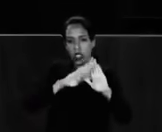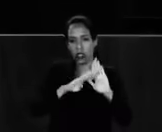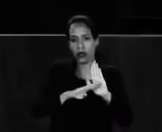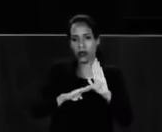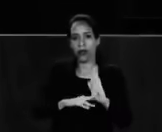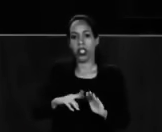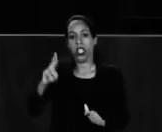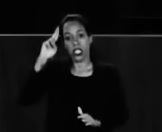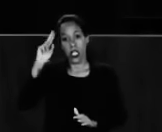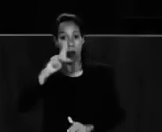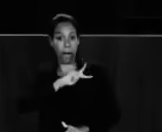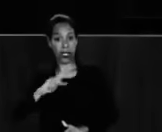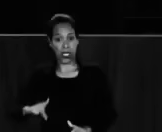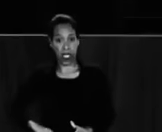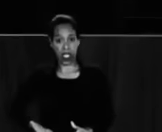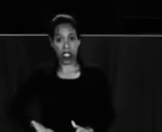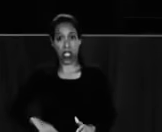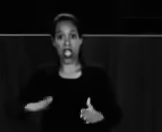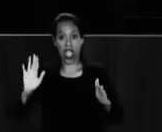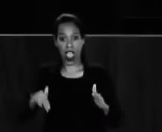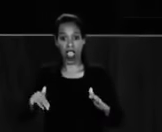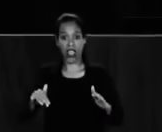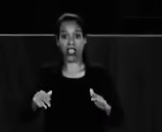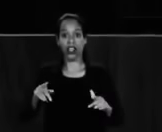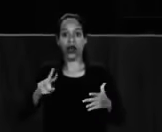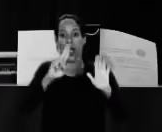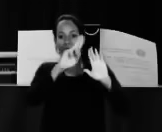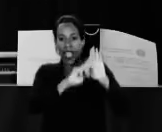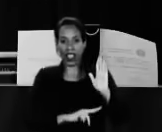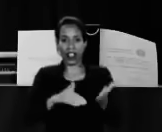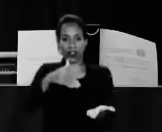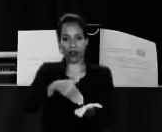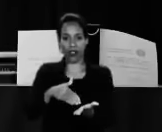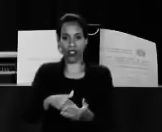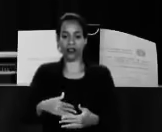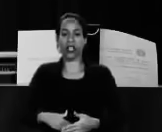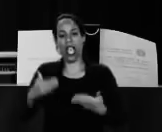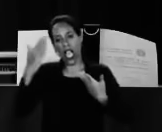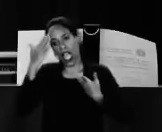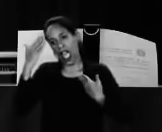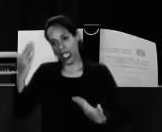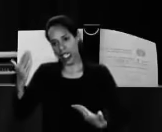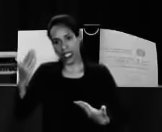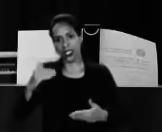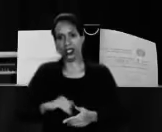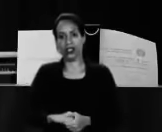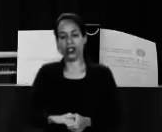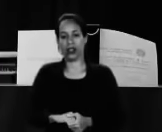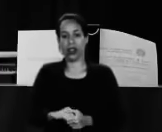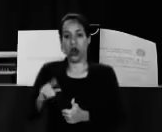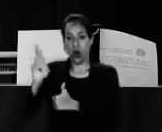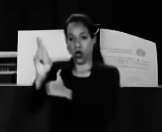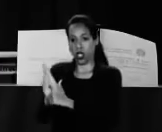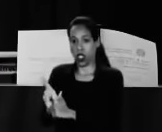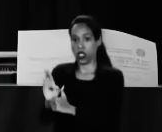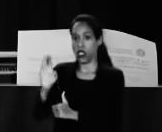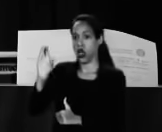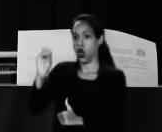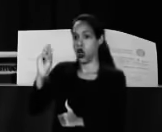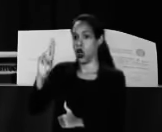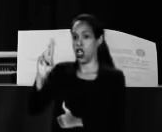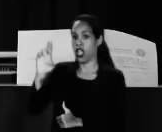não me apoie. Quero que você me apoie se você estiver bem. Se estiver, não bem, mas em condições de ajudar alguém. As pessoas que